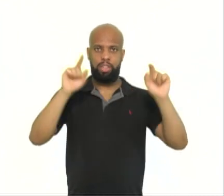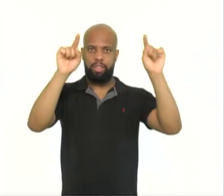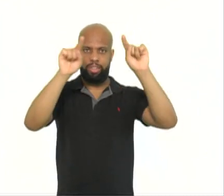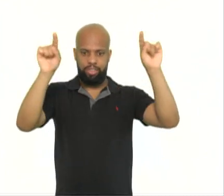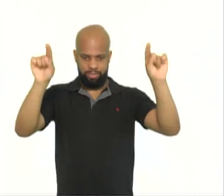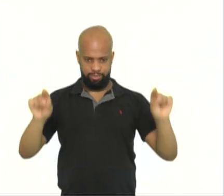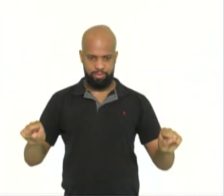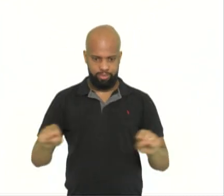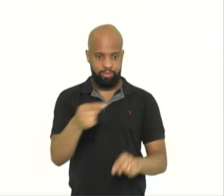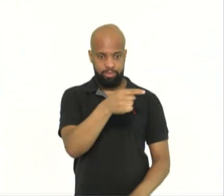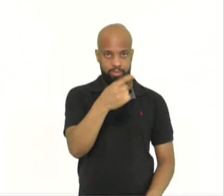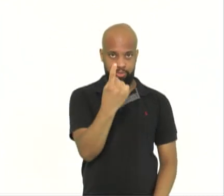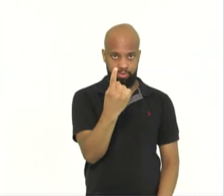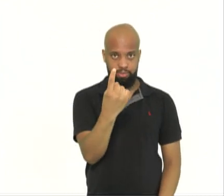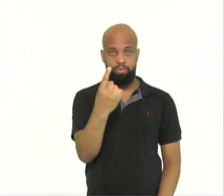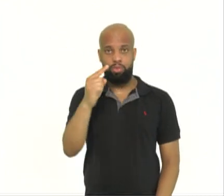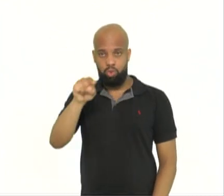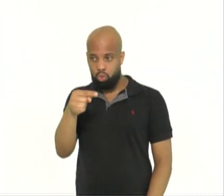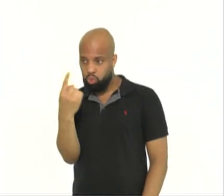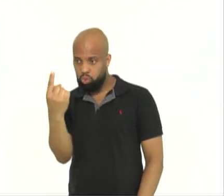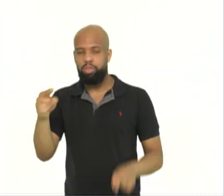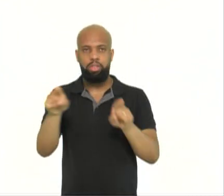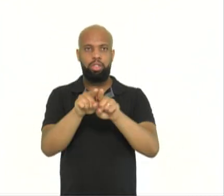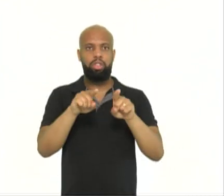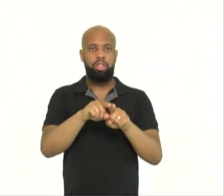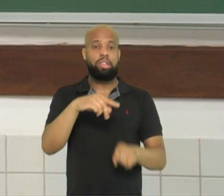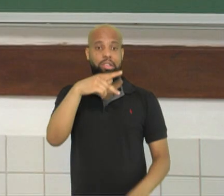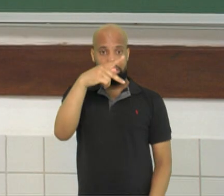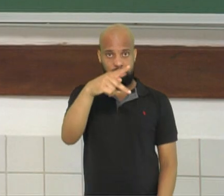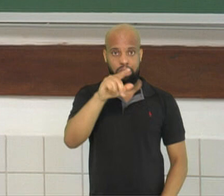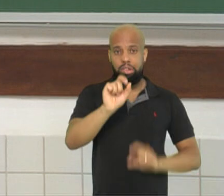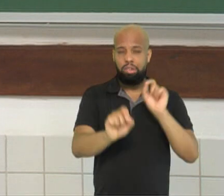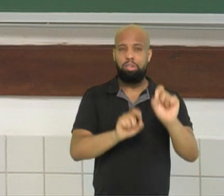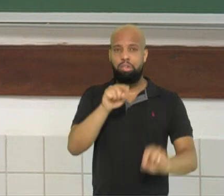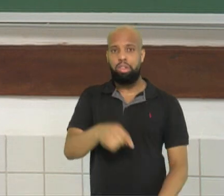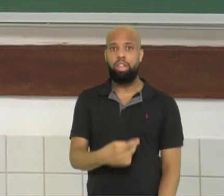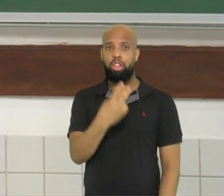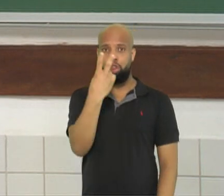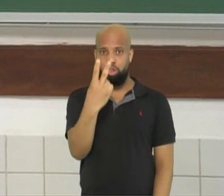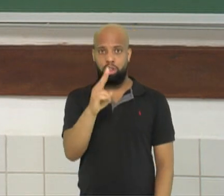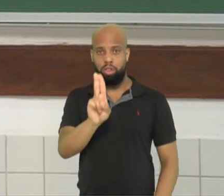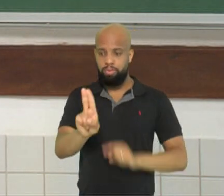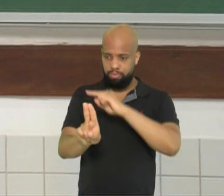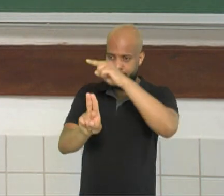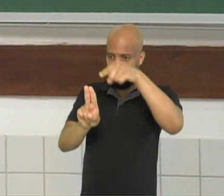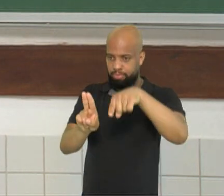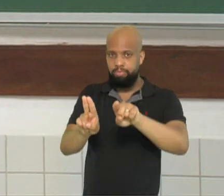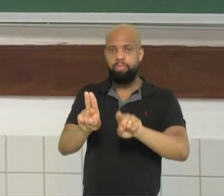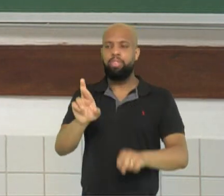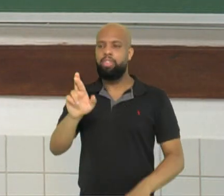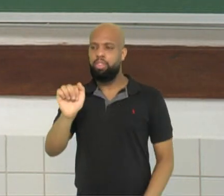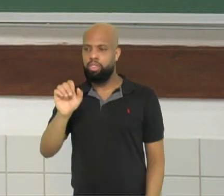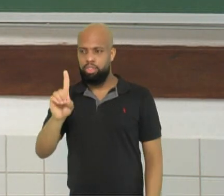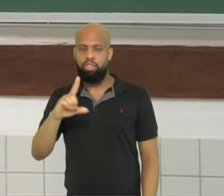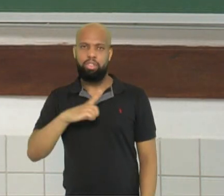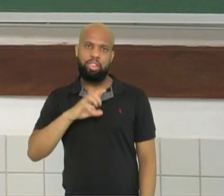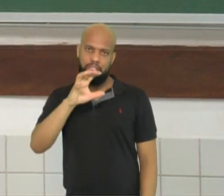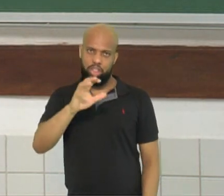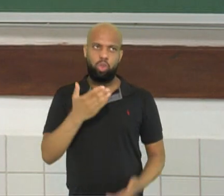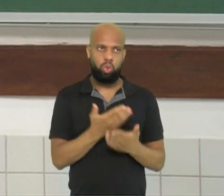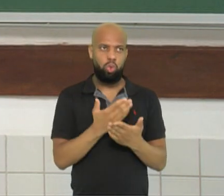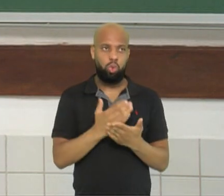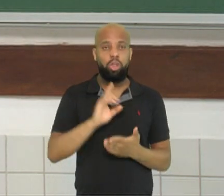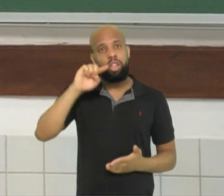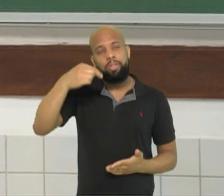1. O intervalo ali, né? Desculpa, o período, que é 2π radiano. Então, a gente viu esses 3 detalhes.